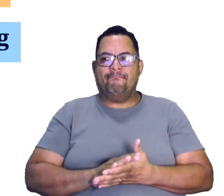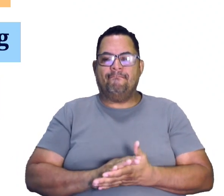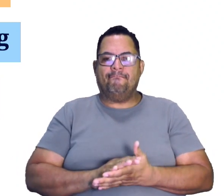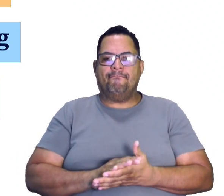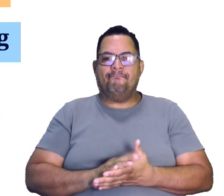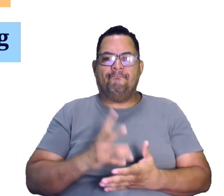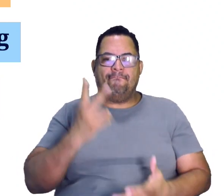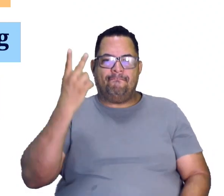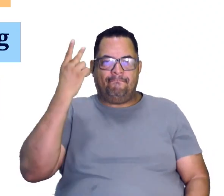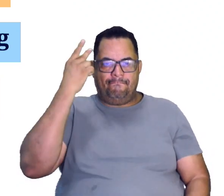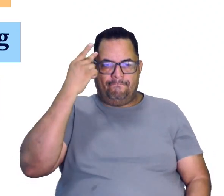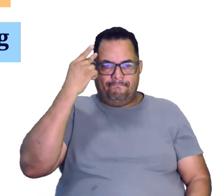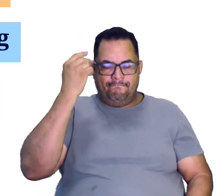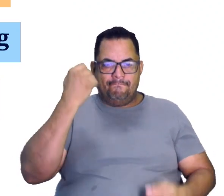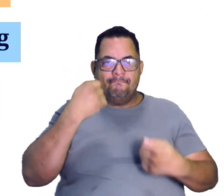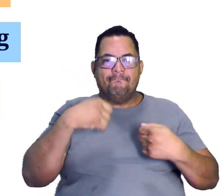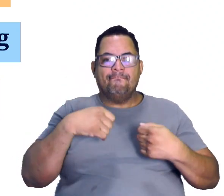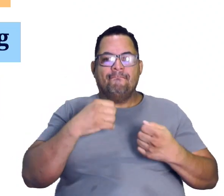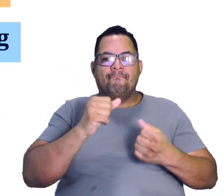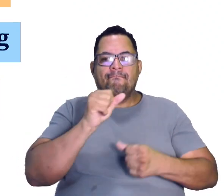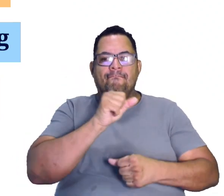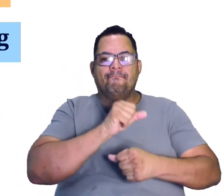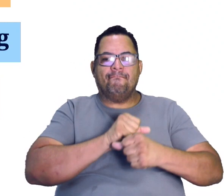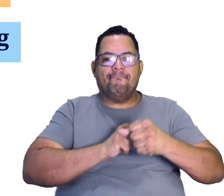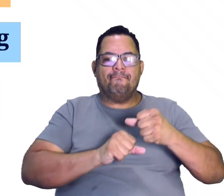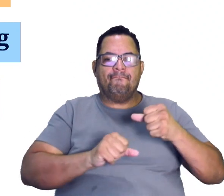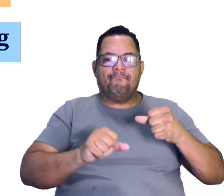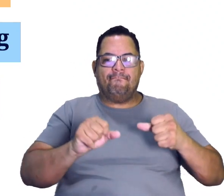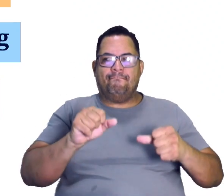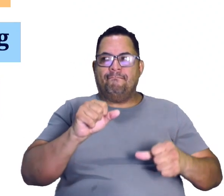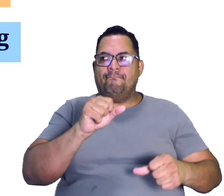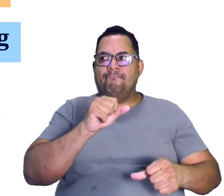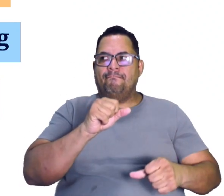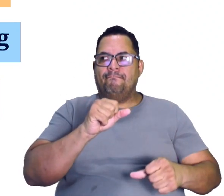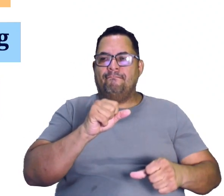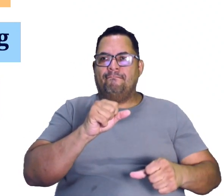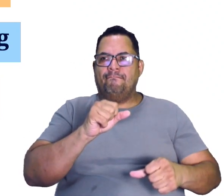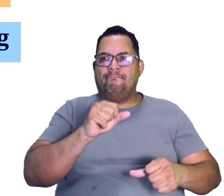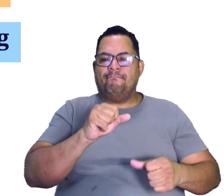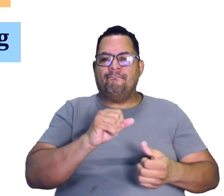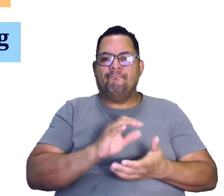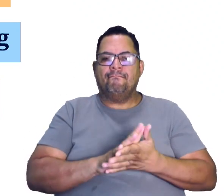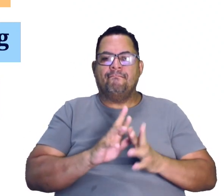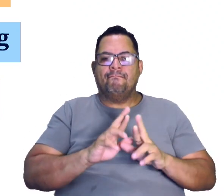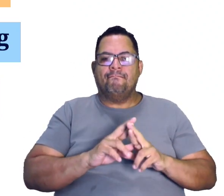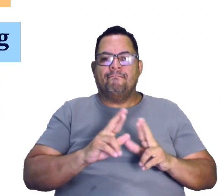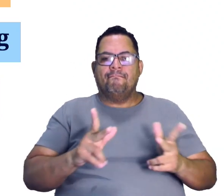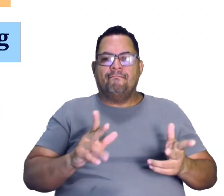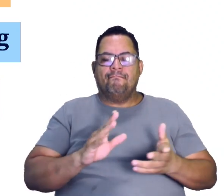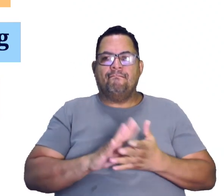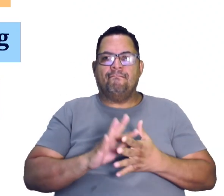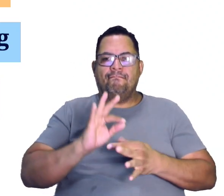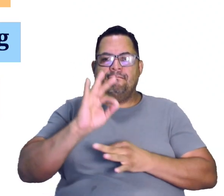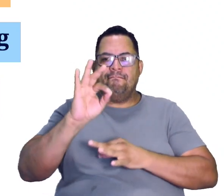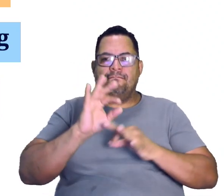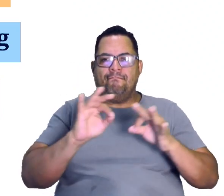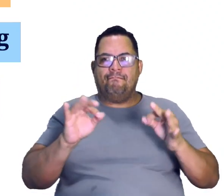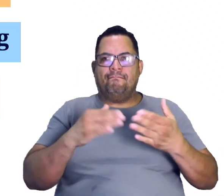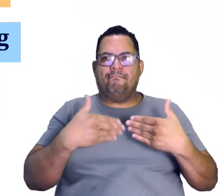é muito comum a necessidade de converter, quer dizer, transformar em diferentes unidades de medida.